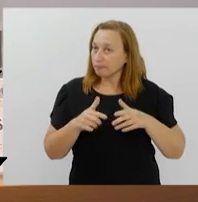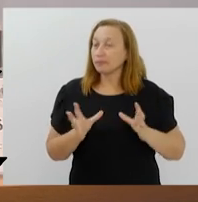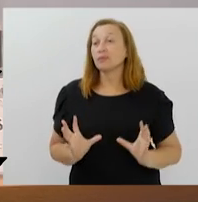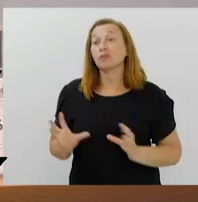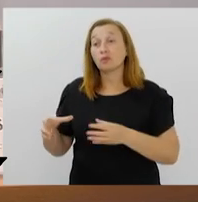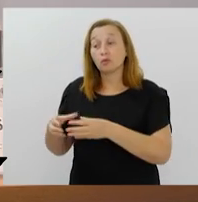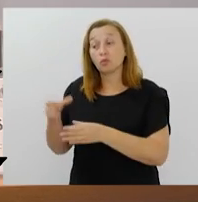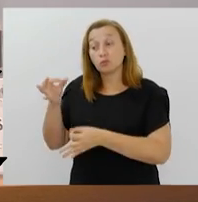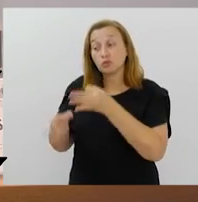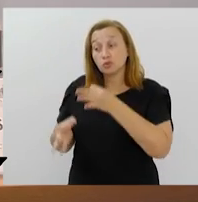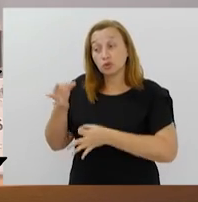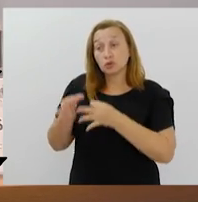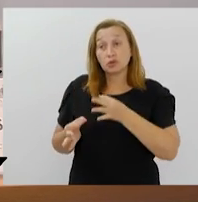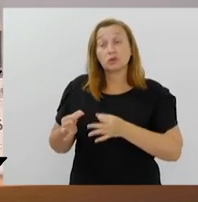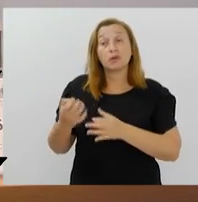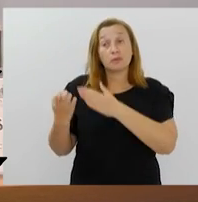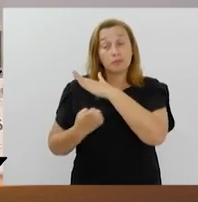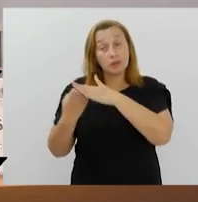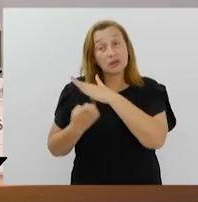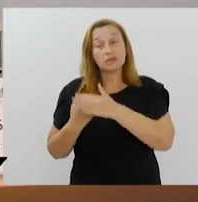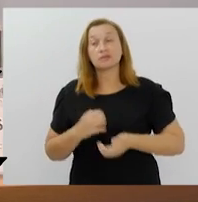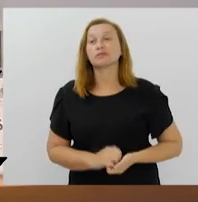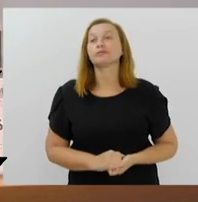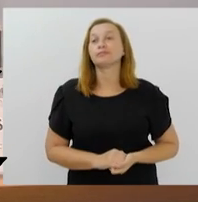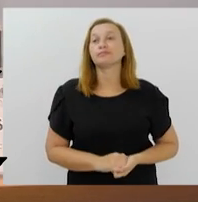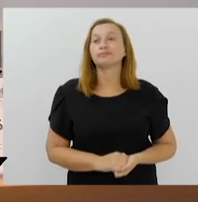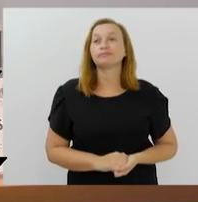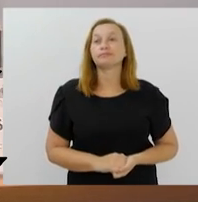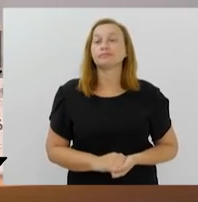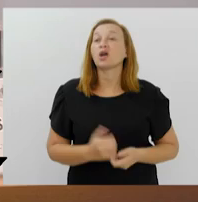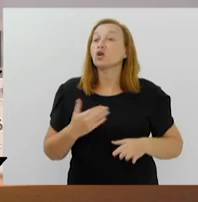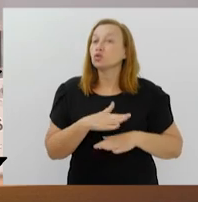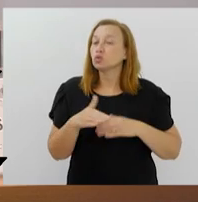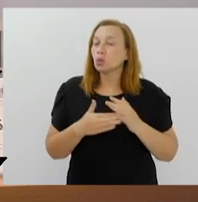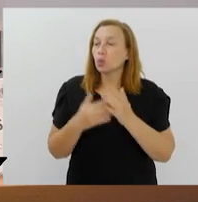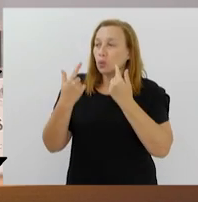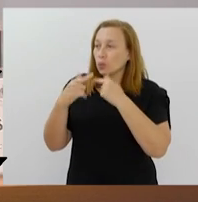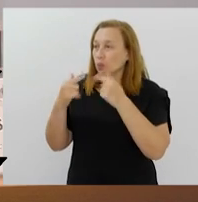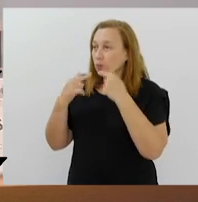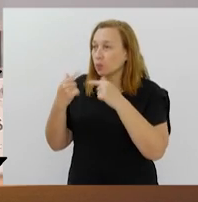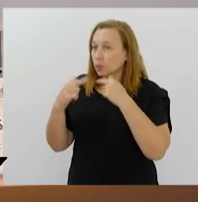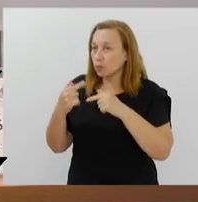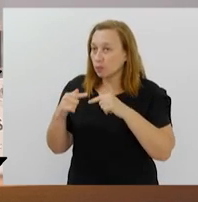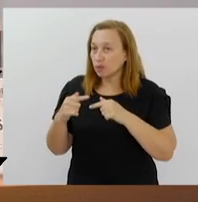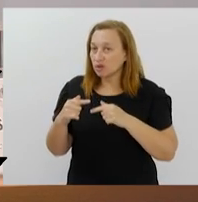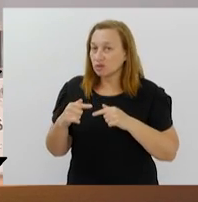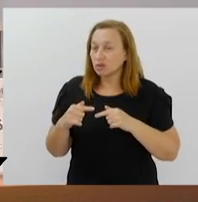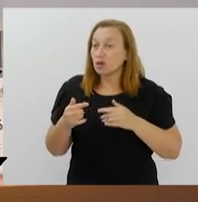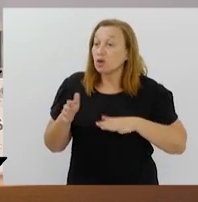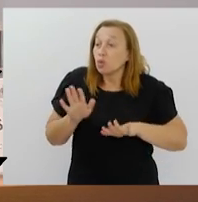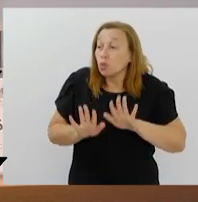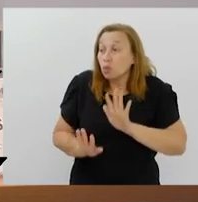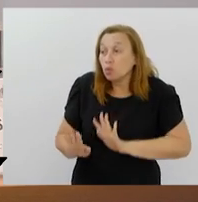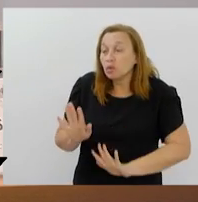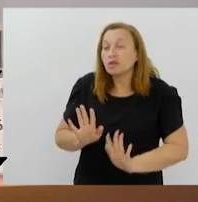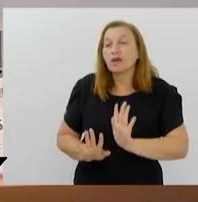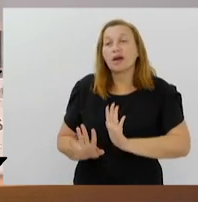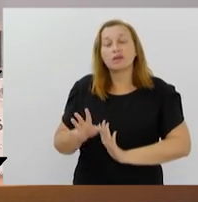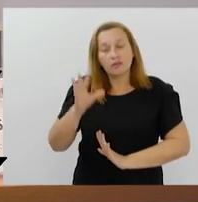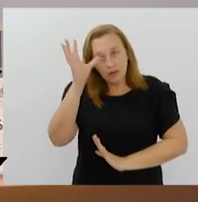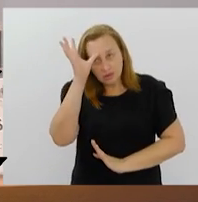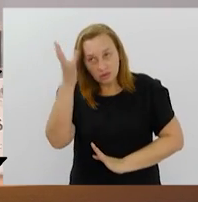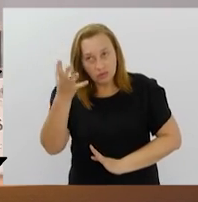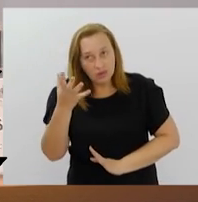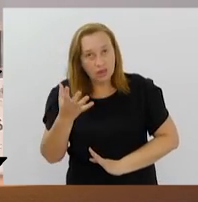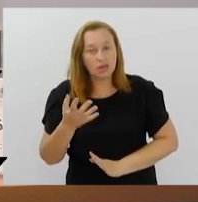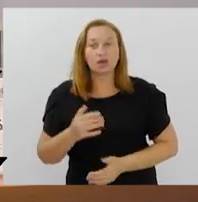empresa tá então assim todas as reclamações são tratadas com muita seriedade Sem dúvida nenhuma